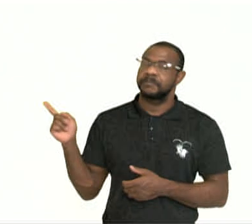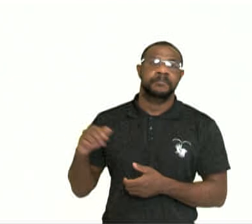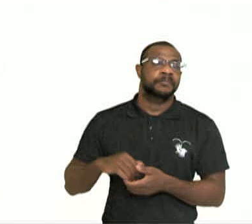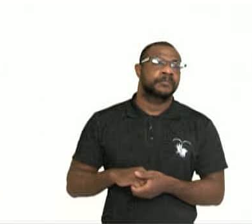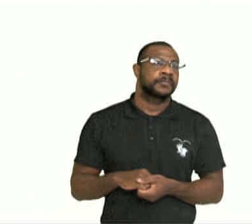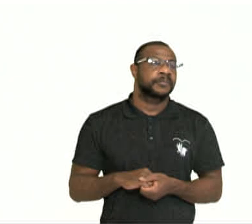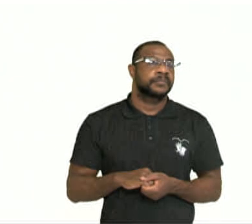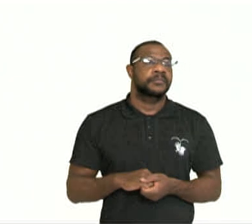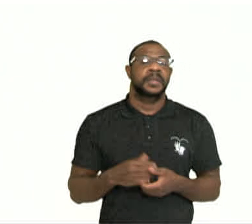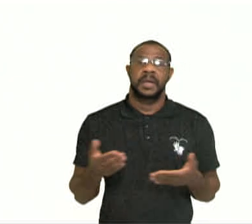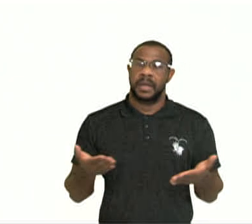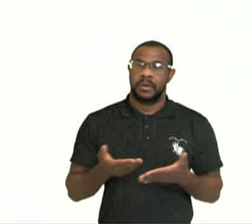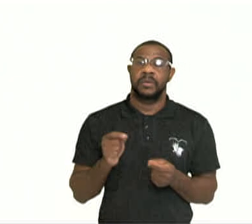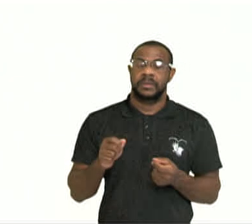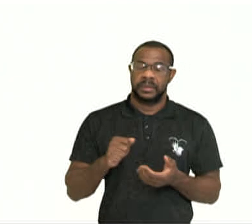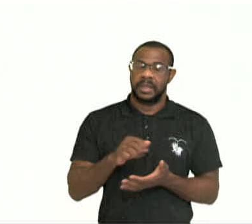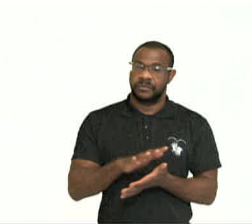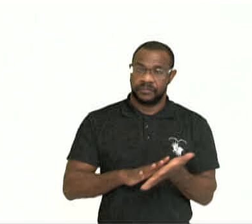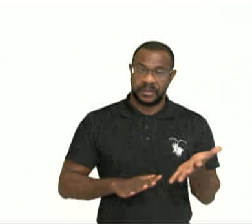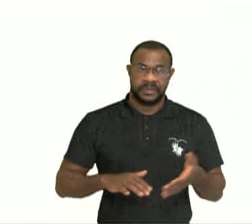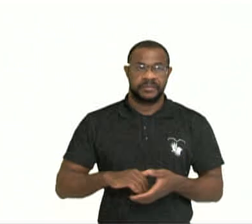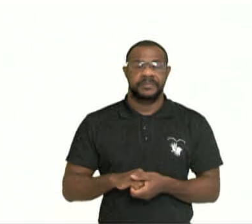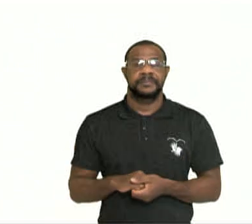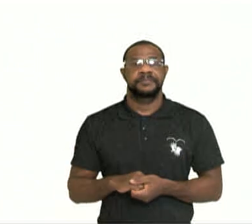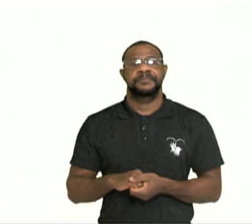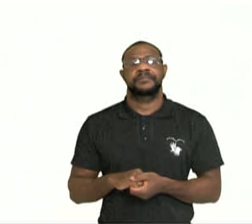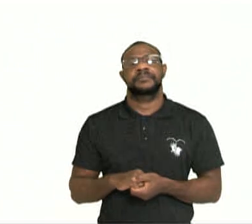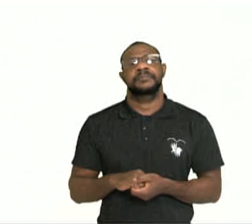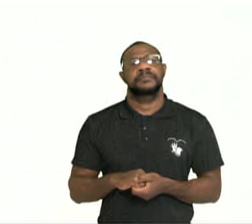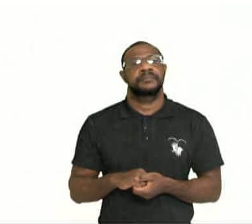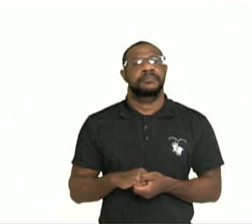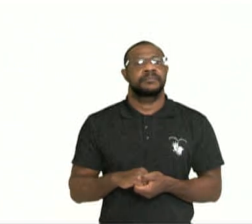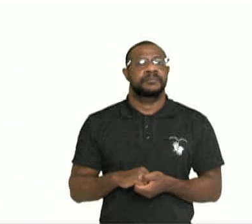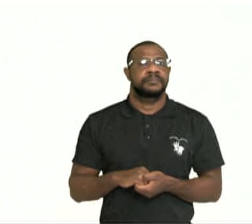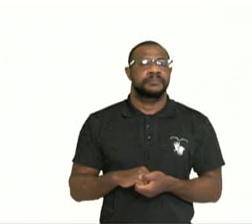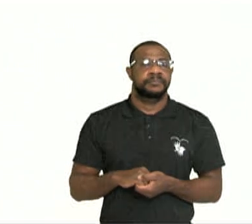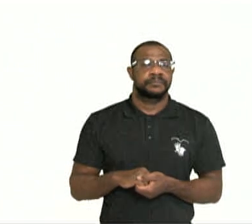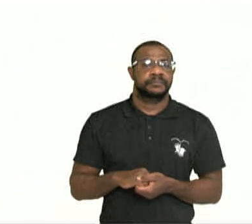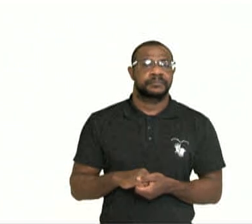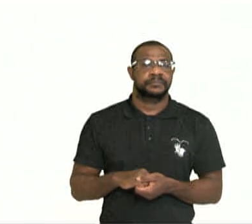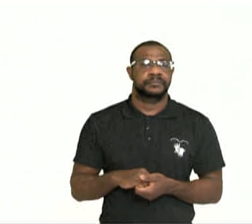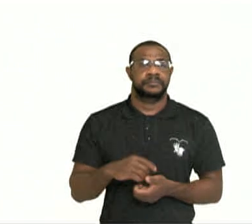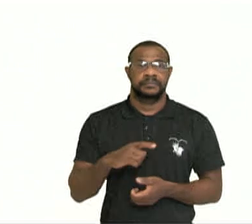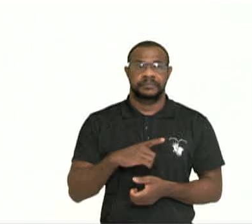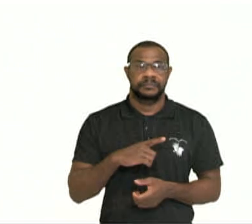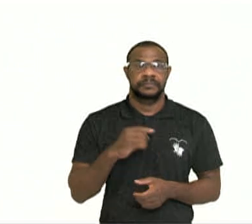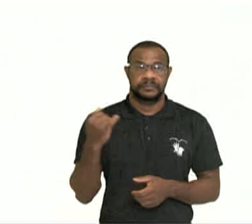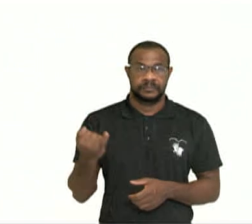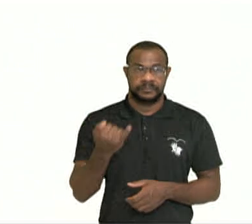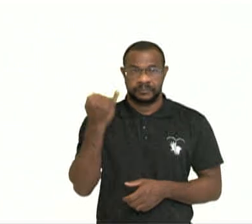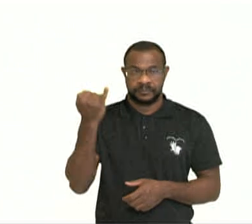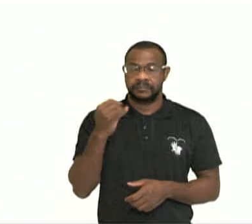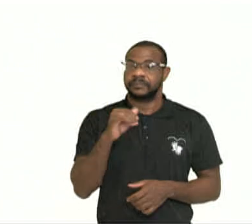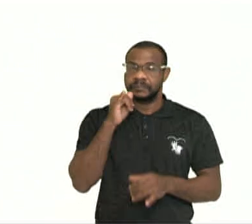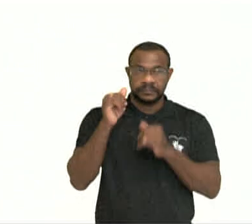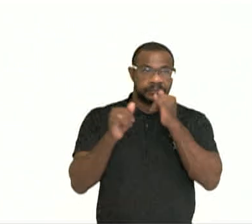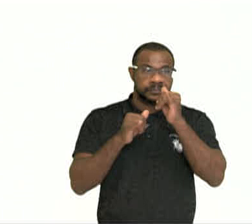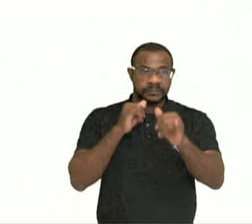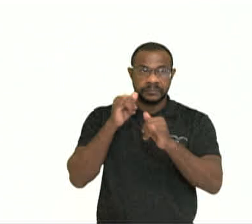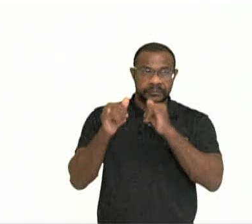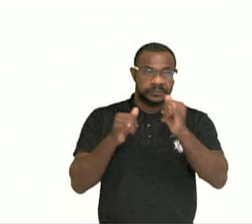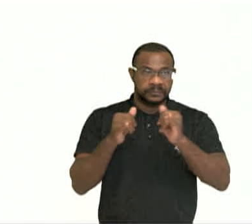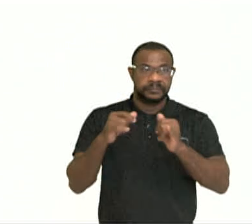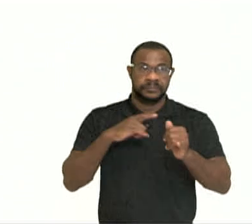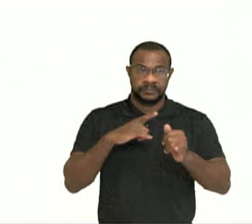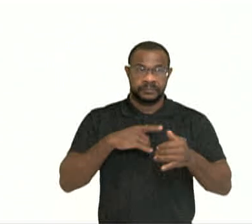renováveis. E agora pega teu caderno para a nossa segunda atividade. Dá uma olhada aqui, ó. Tendo em vista a importância das fontes de energia na